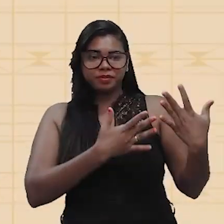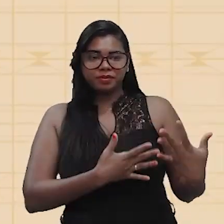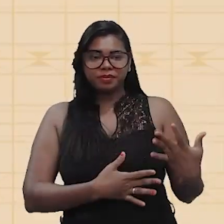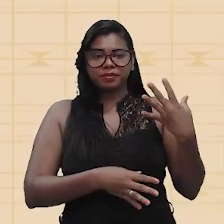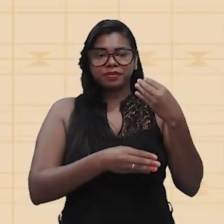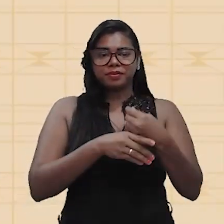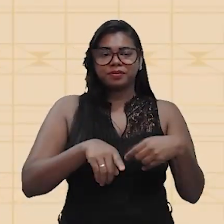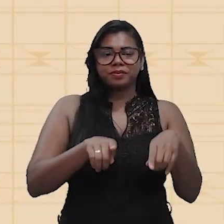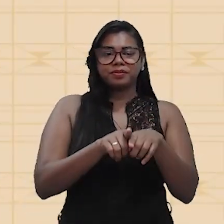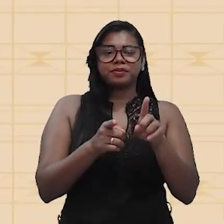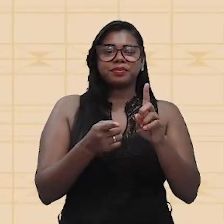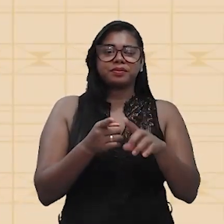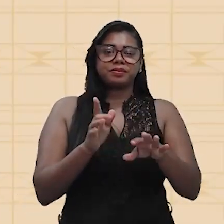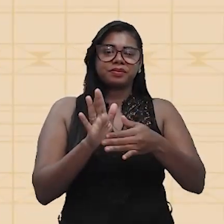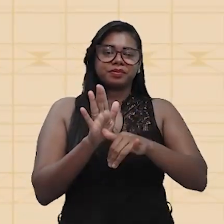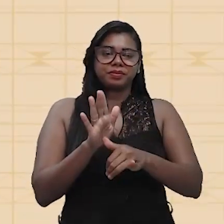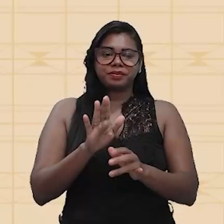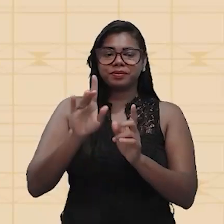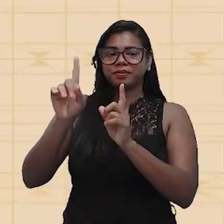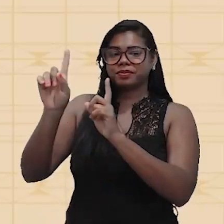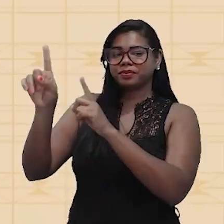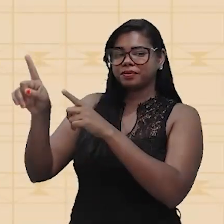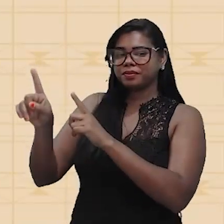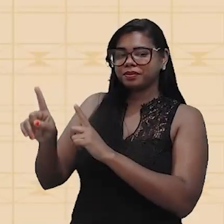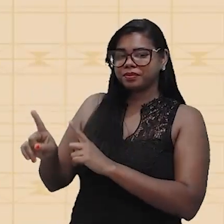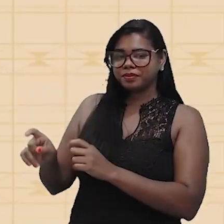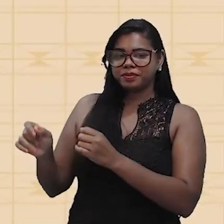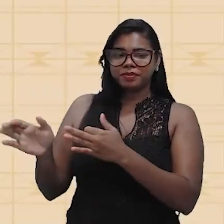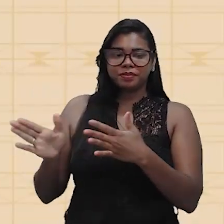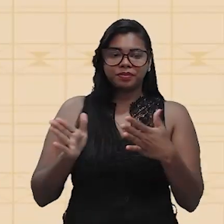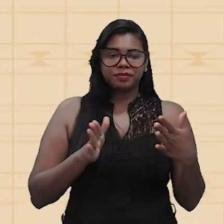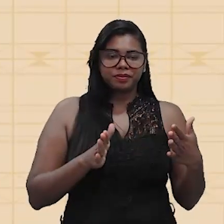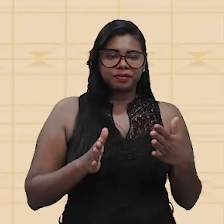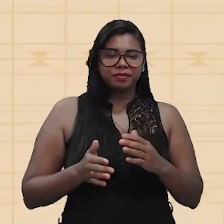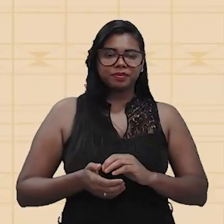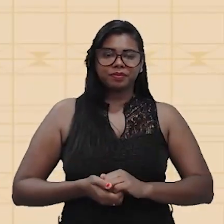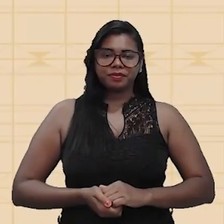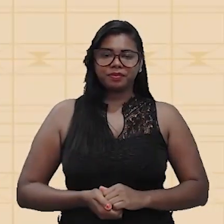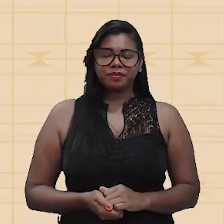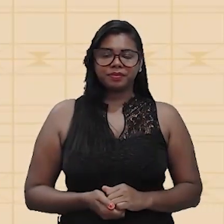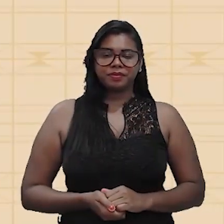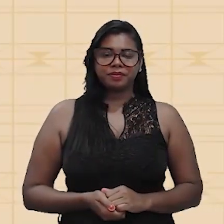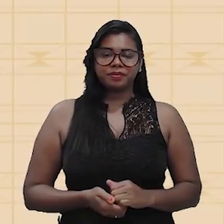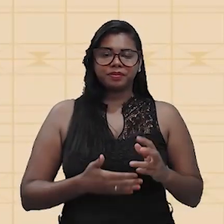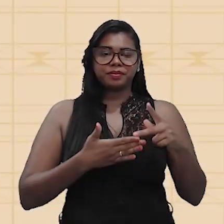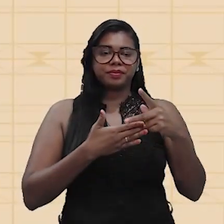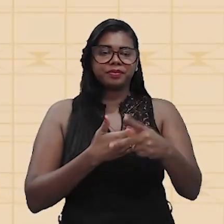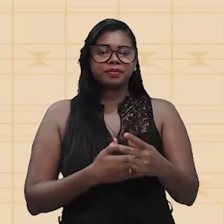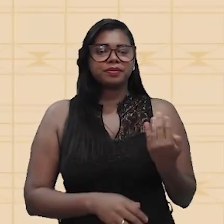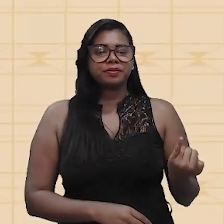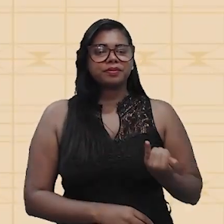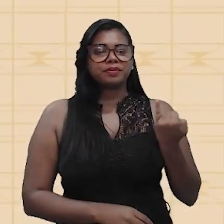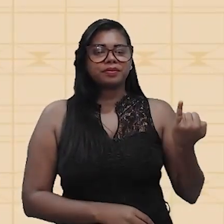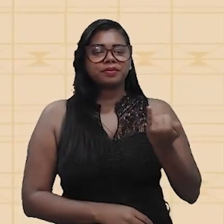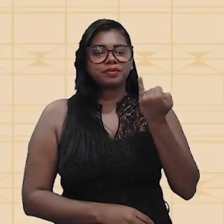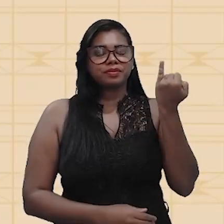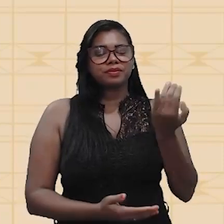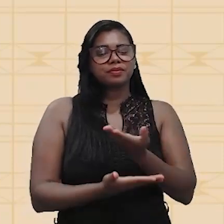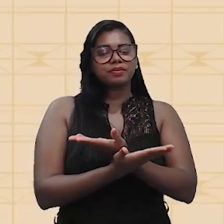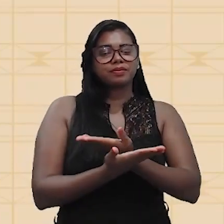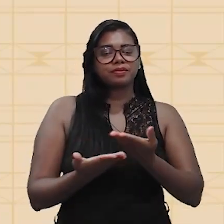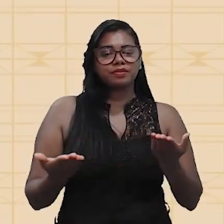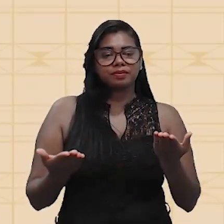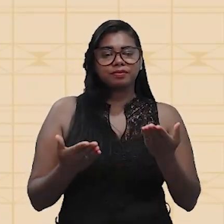geradores, podendo ser em série ou em paralelo. Antes de dar uma sequência, é importante que você não